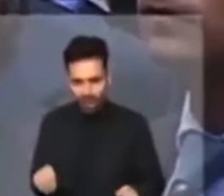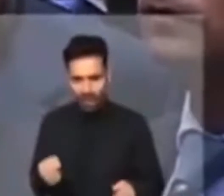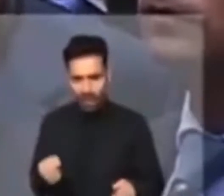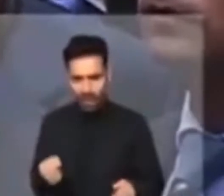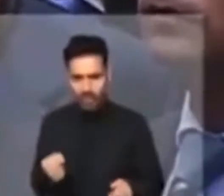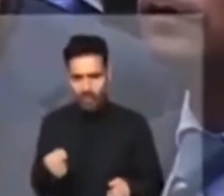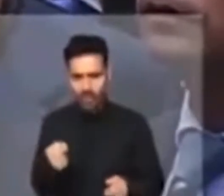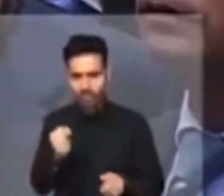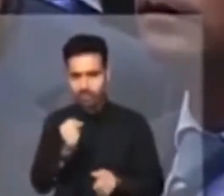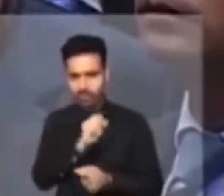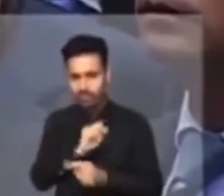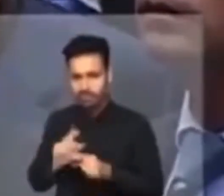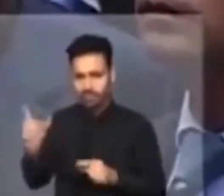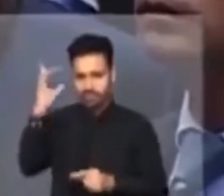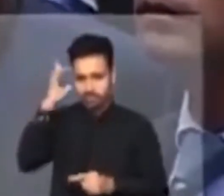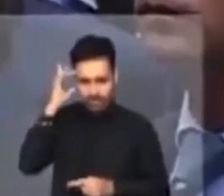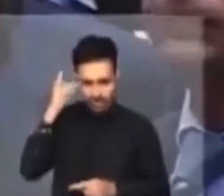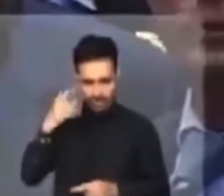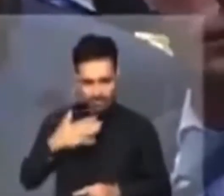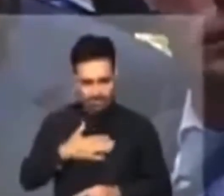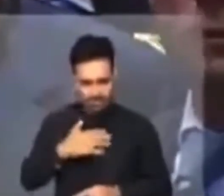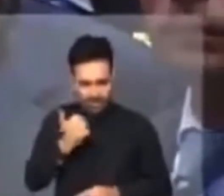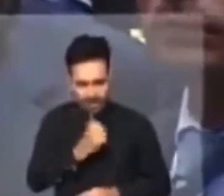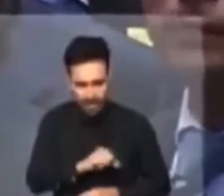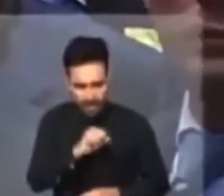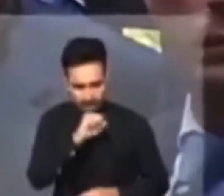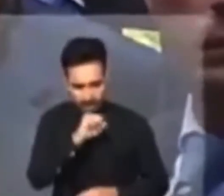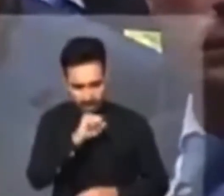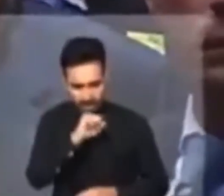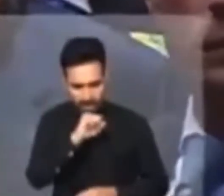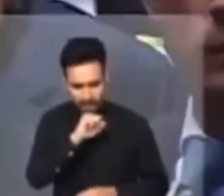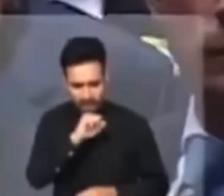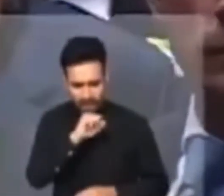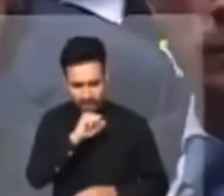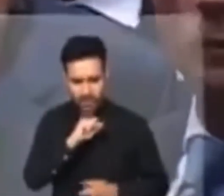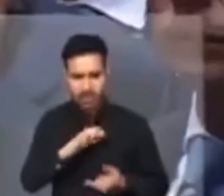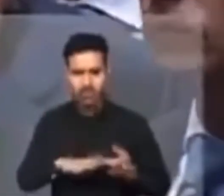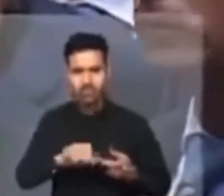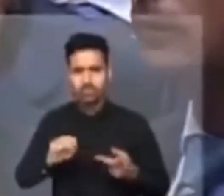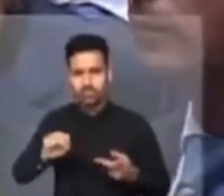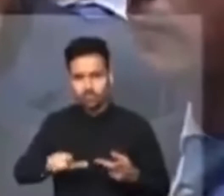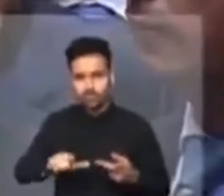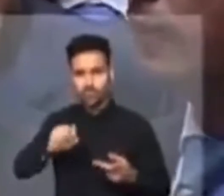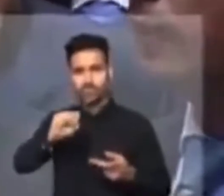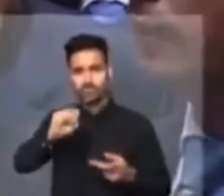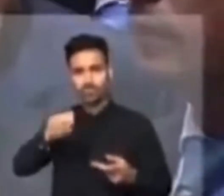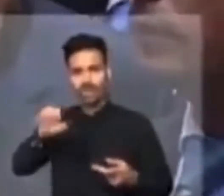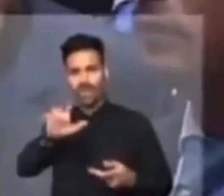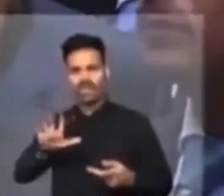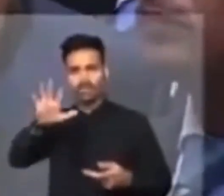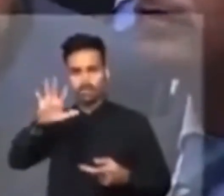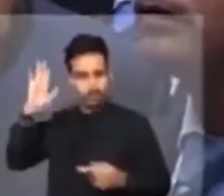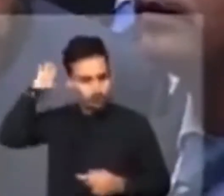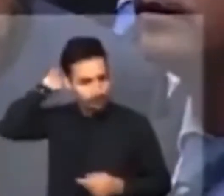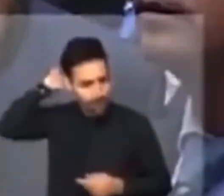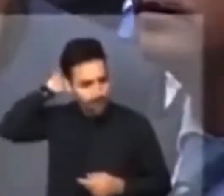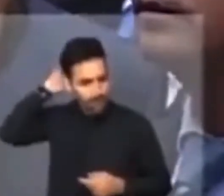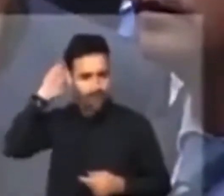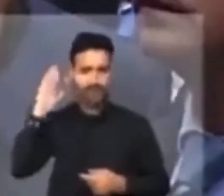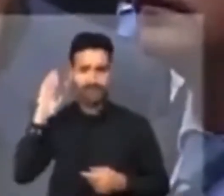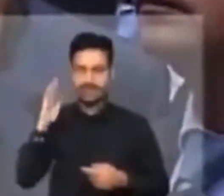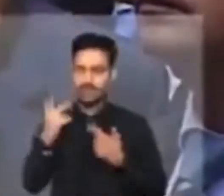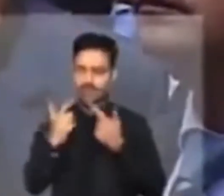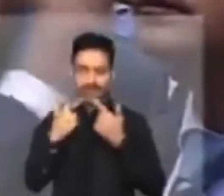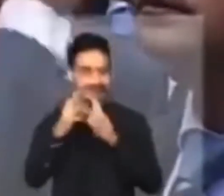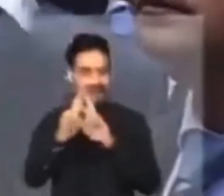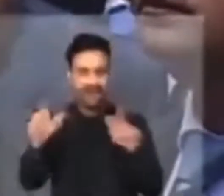Pará. Minha mãe nega Lucimar. Meu sul e sudeste do Pará. Meu Tapajós amado.